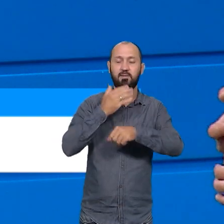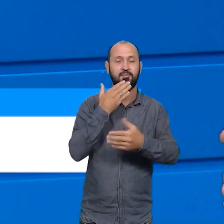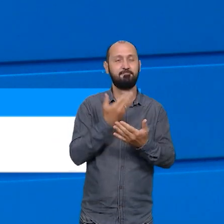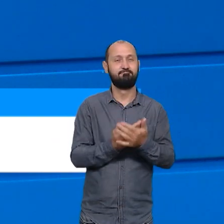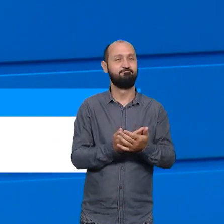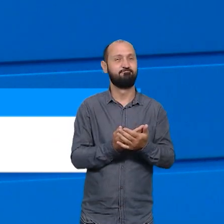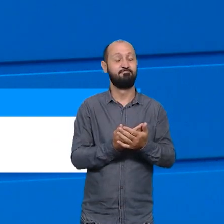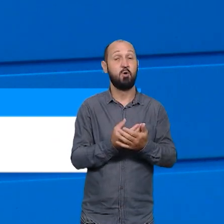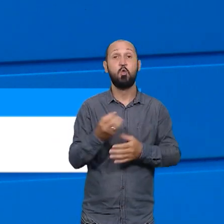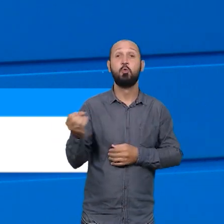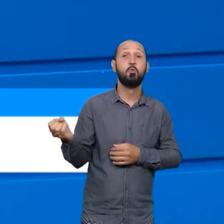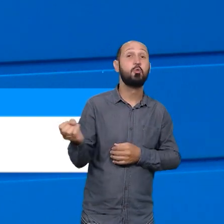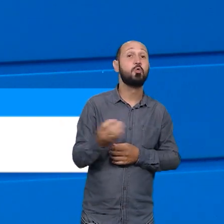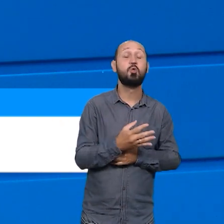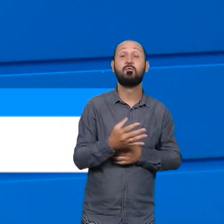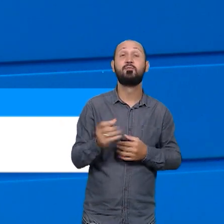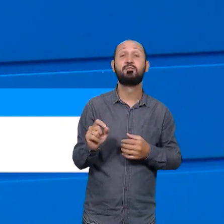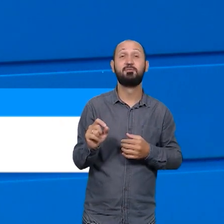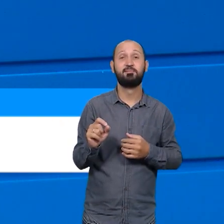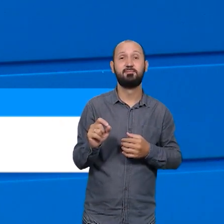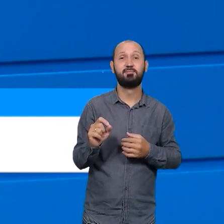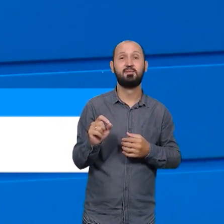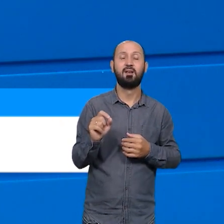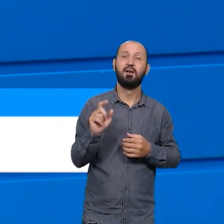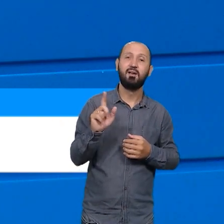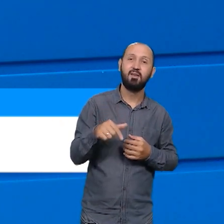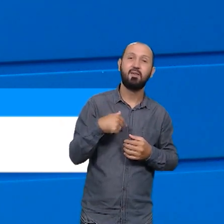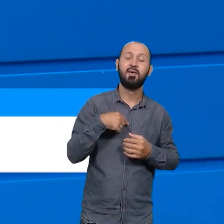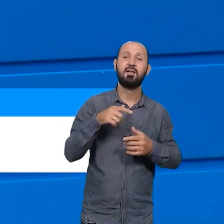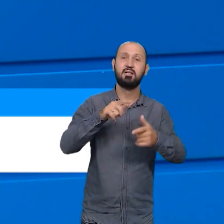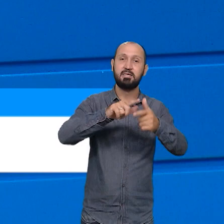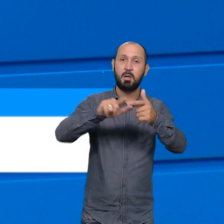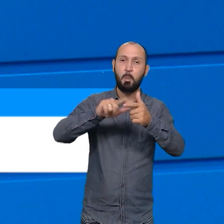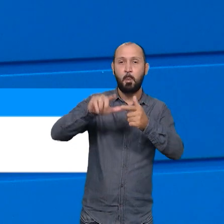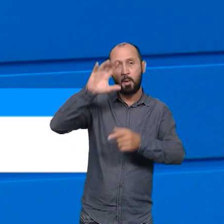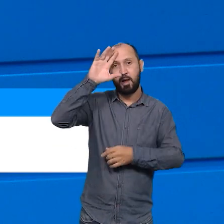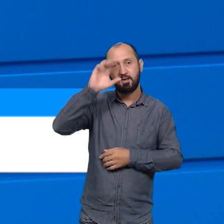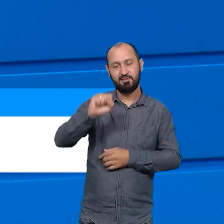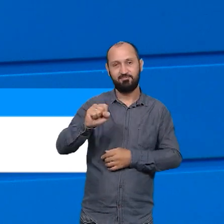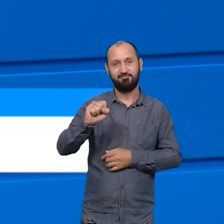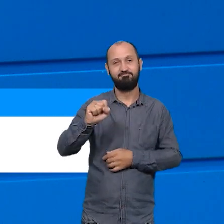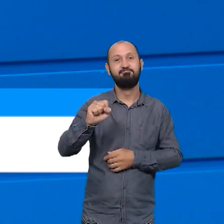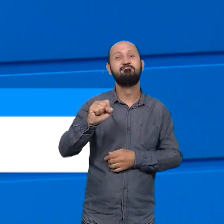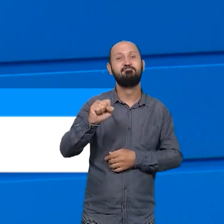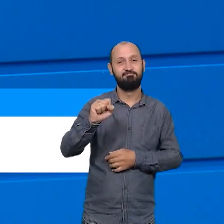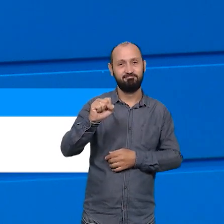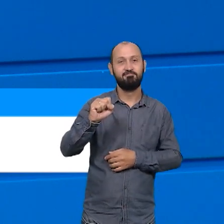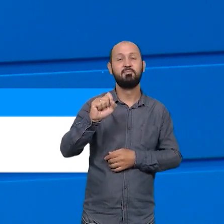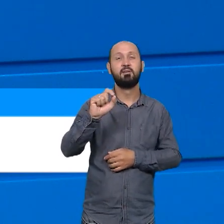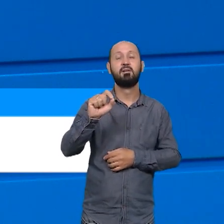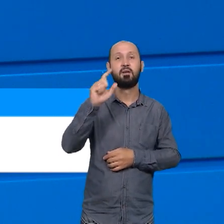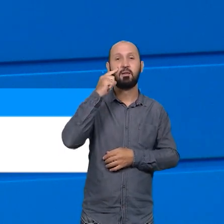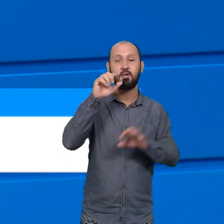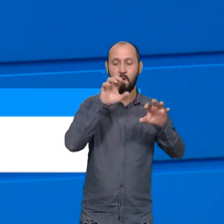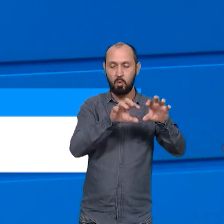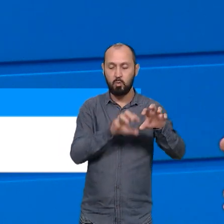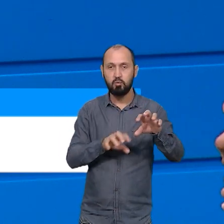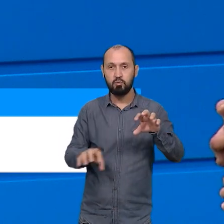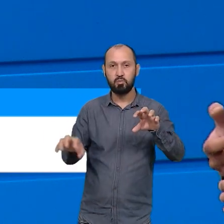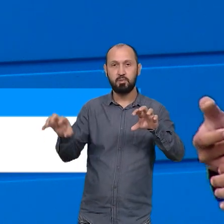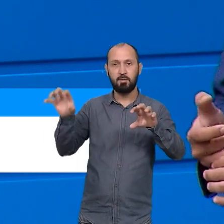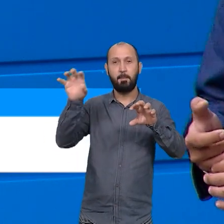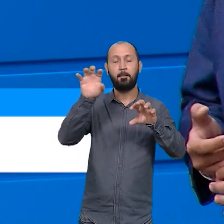incrível, inovador, que resolve essa situação, que é o